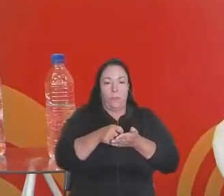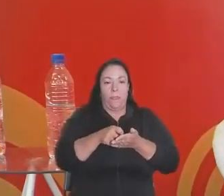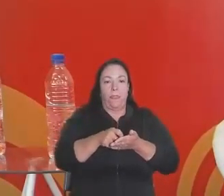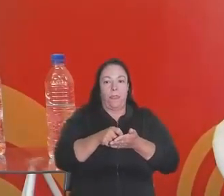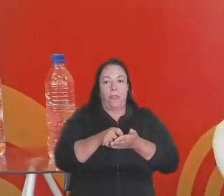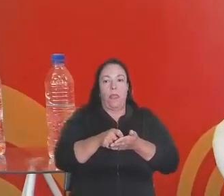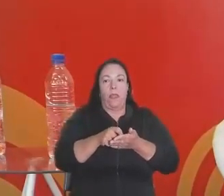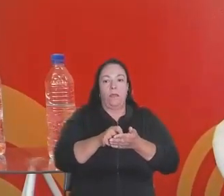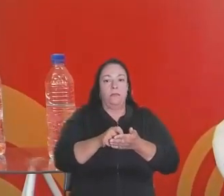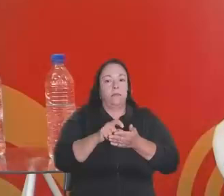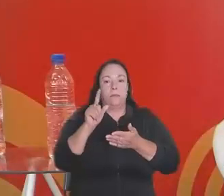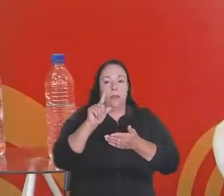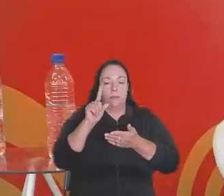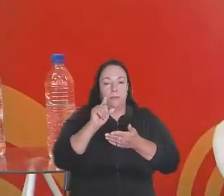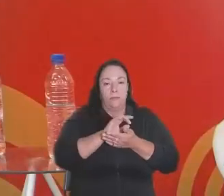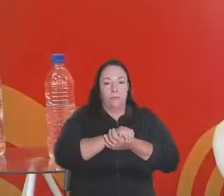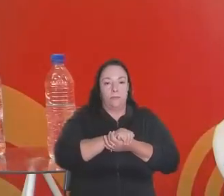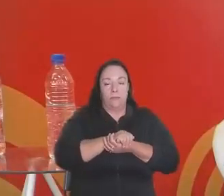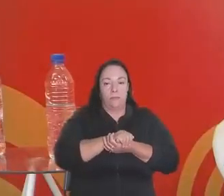sair daqui, vou escrever, não.